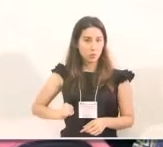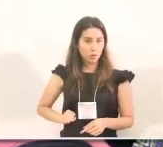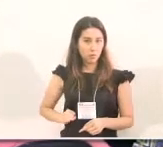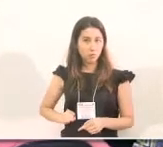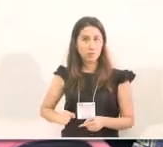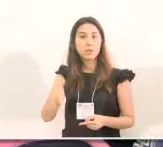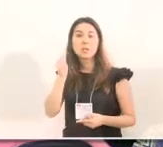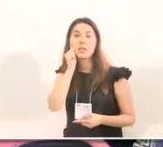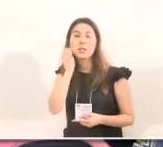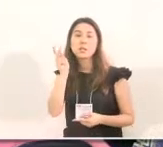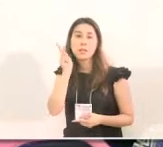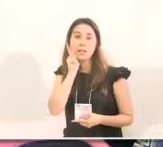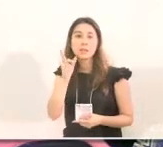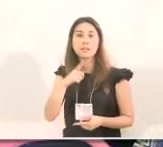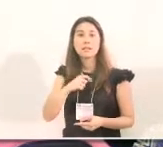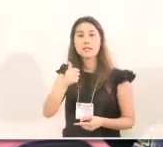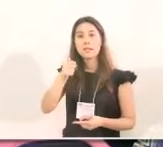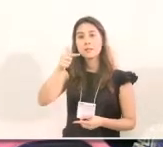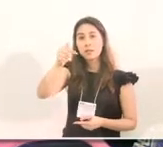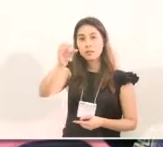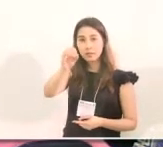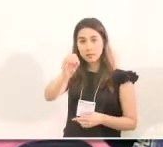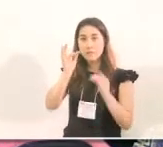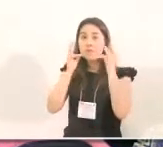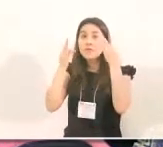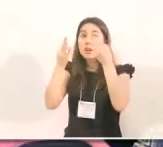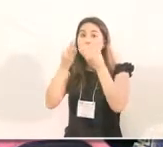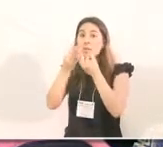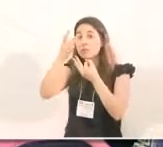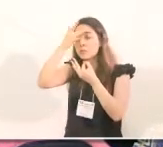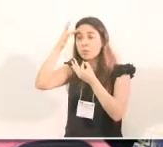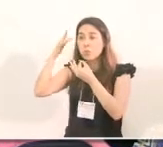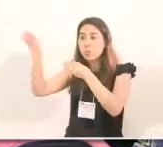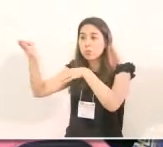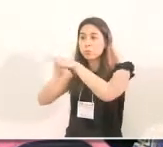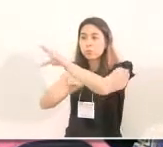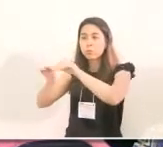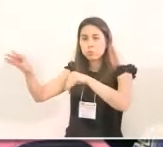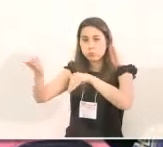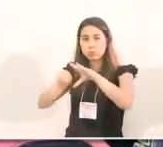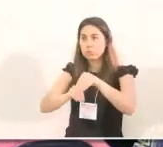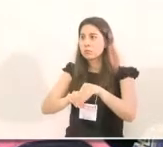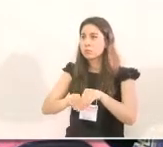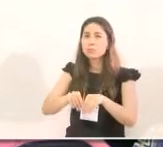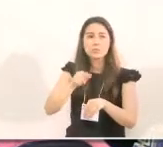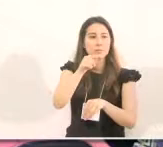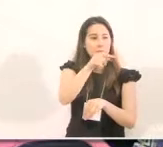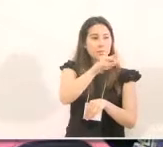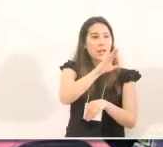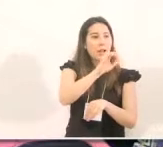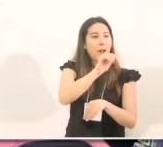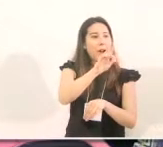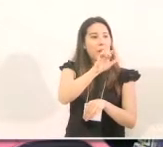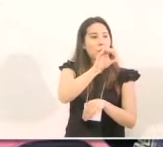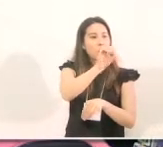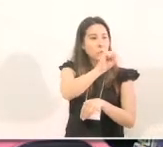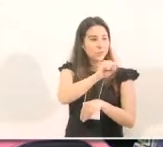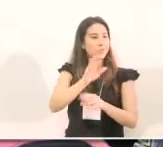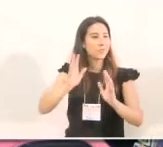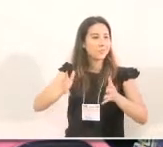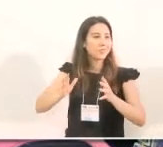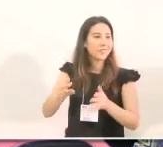de imigrantes e eu já trabalhei nessa tese mil casas eu tô achando que eles fizeram em um laboratório